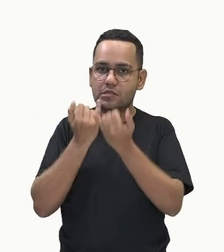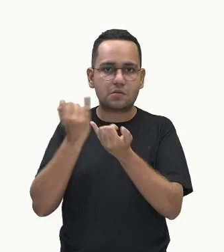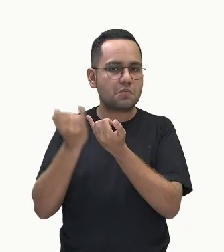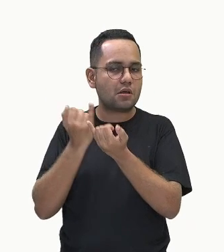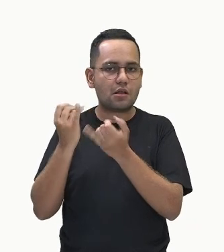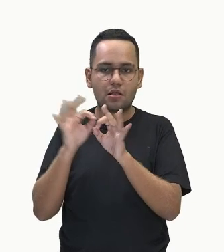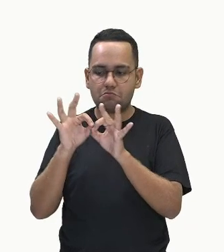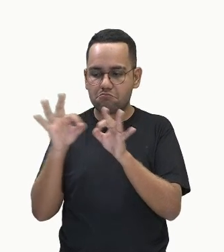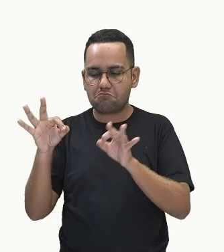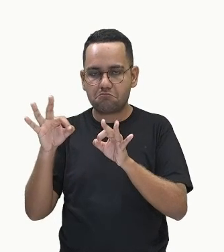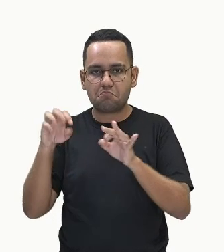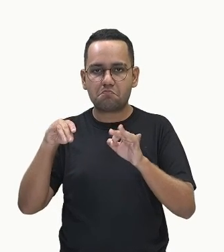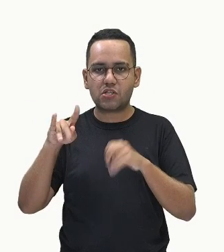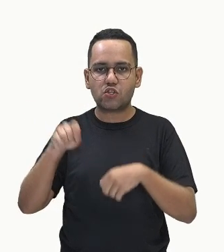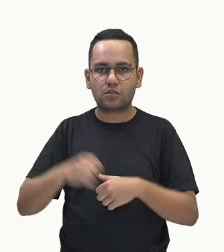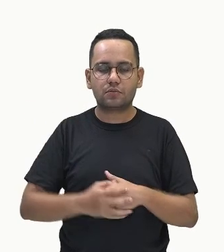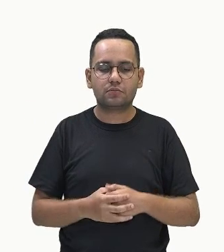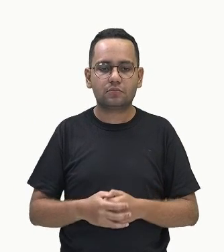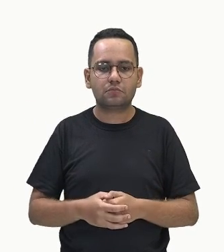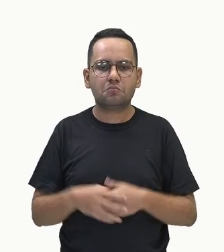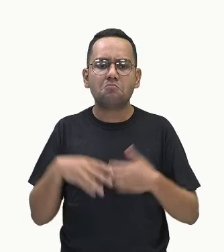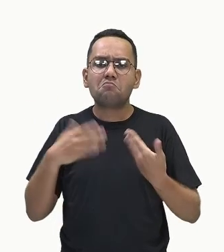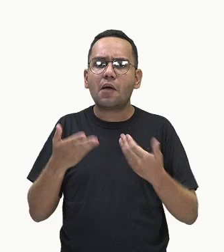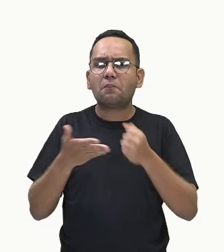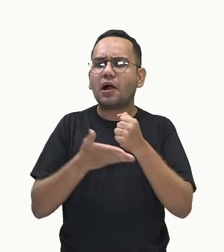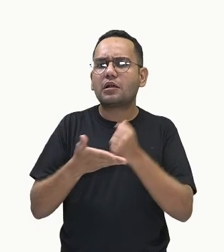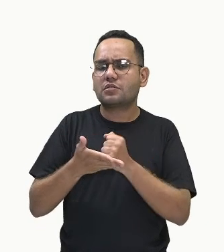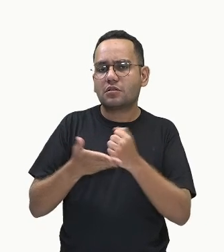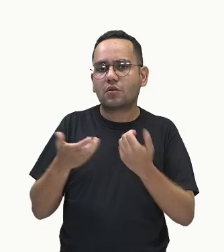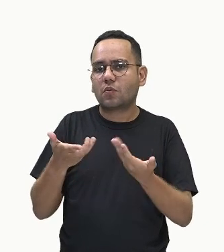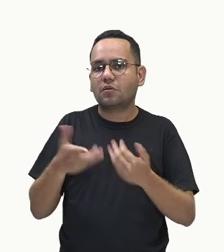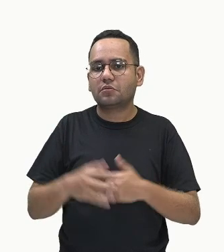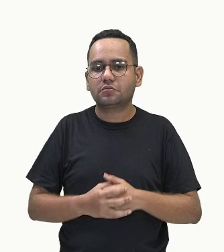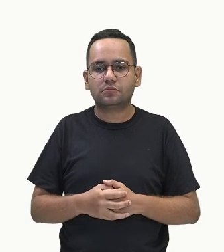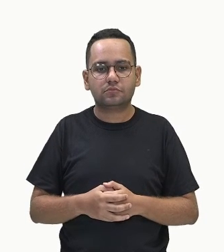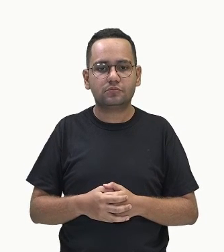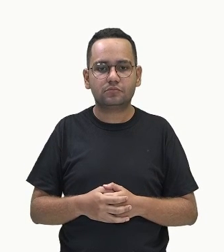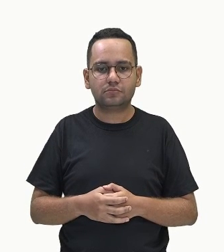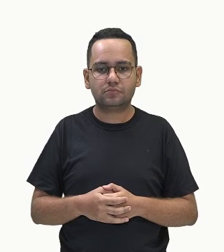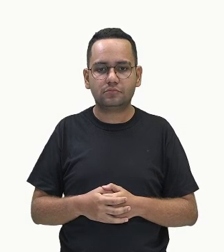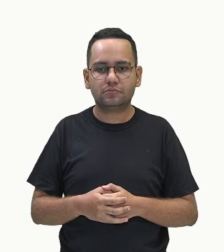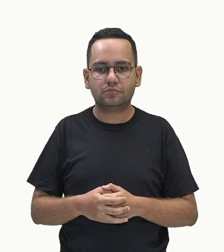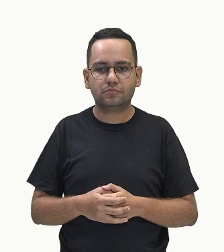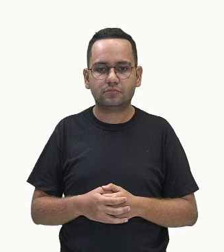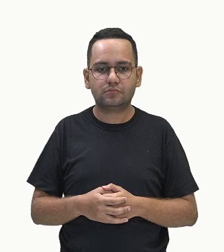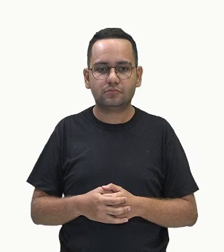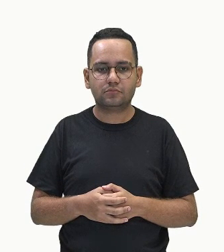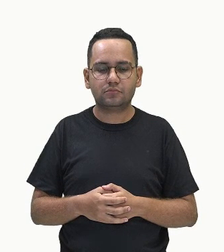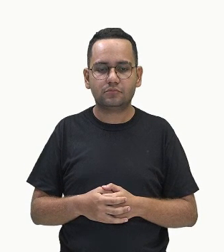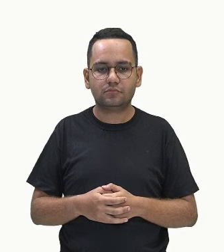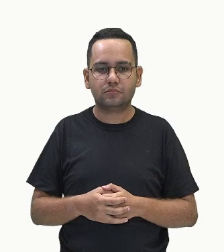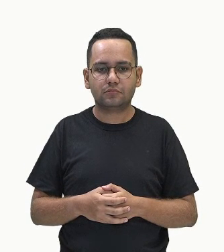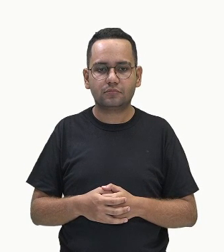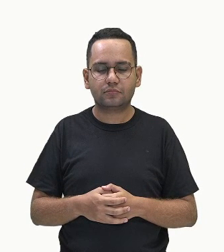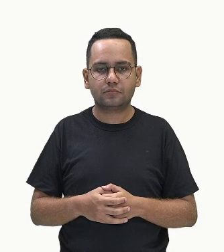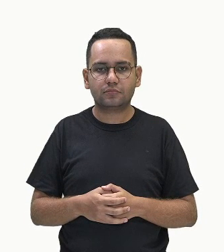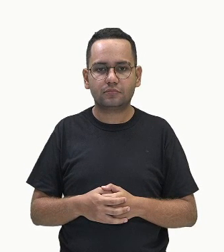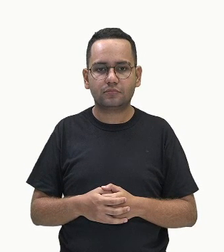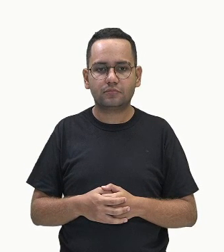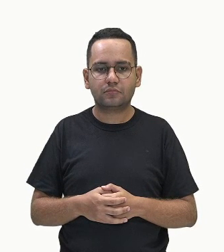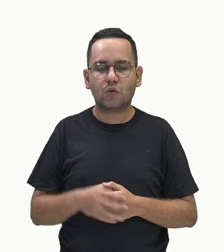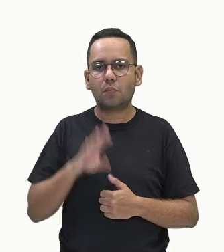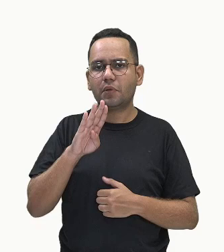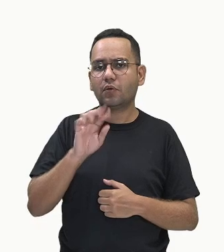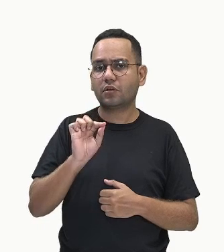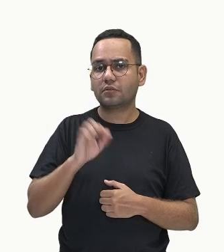certo? Mas quem é a base desse triângulo? E aí eu vou apagar aqui com a borrachinha. Essa base é quem,